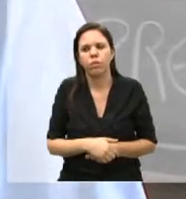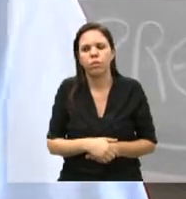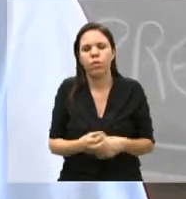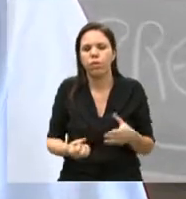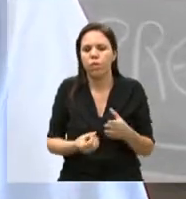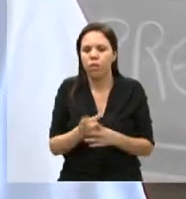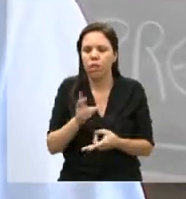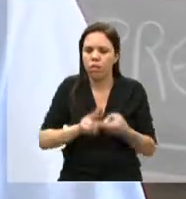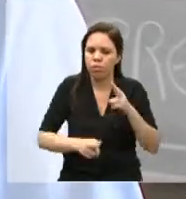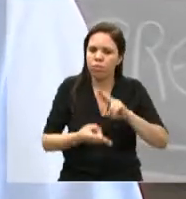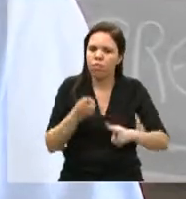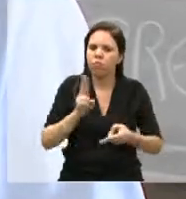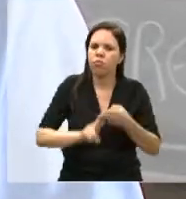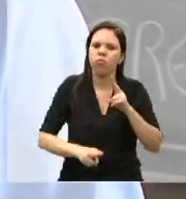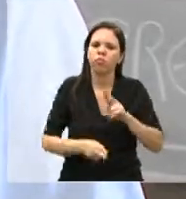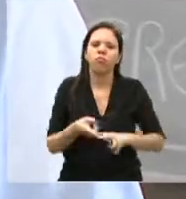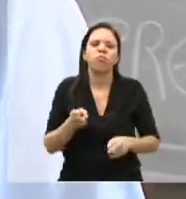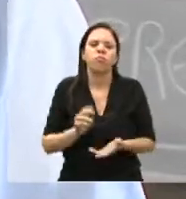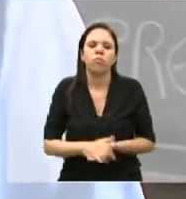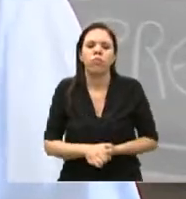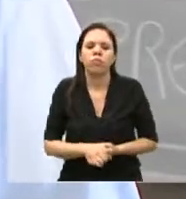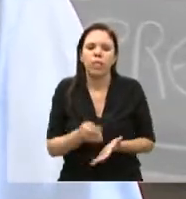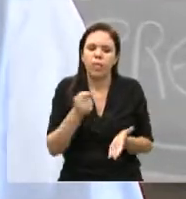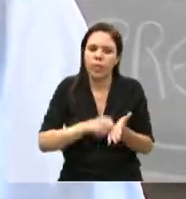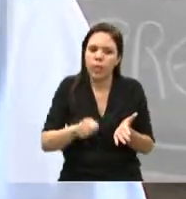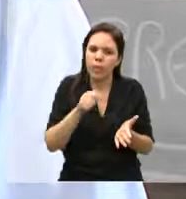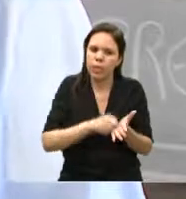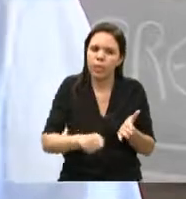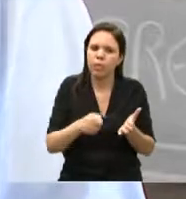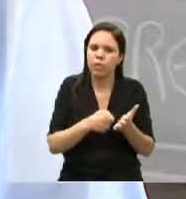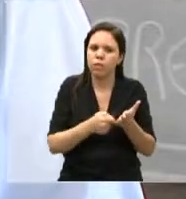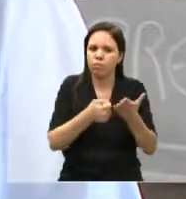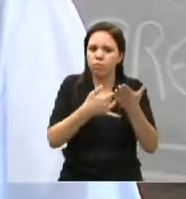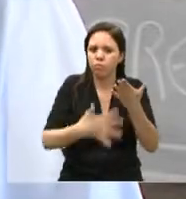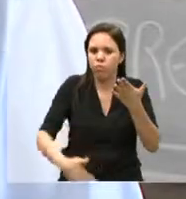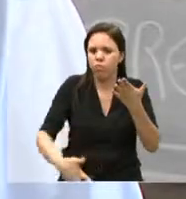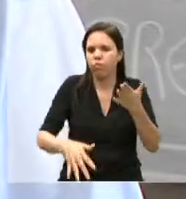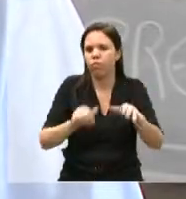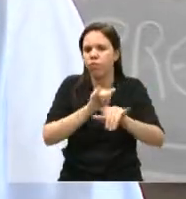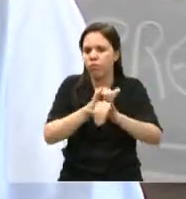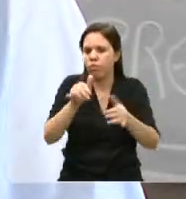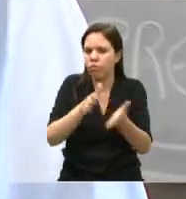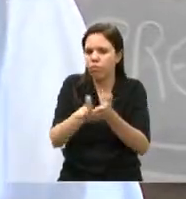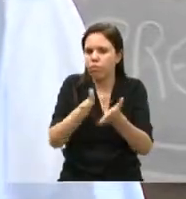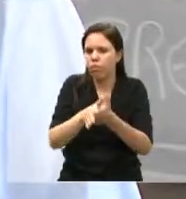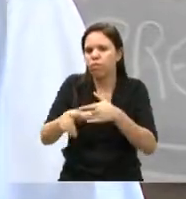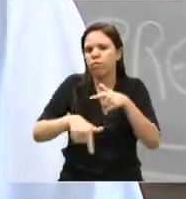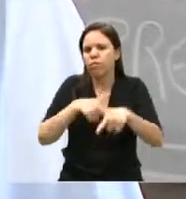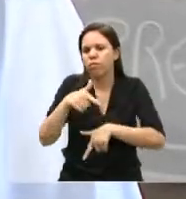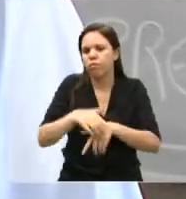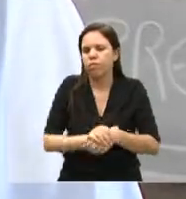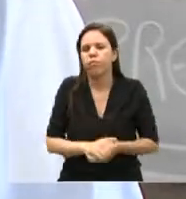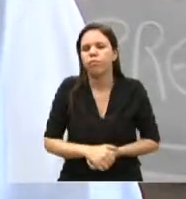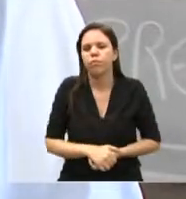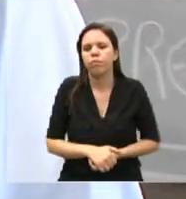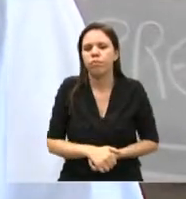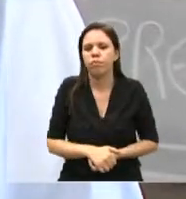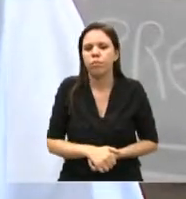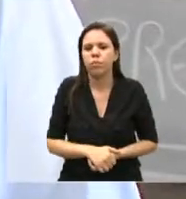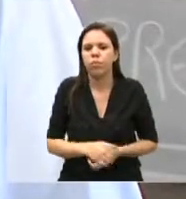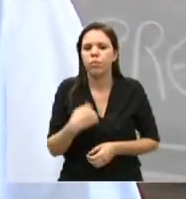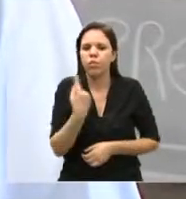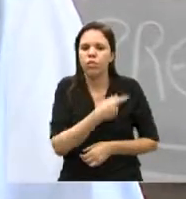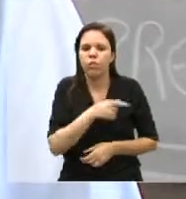uma habilidade, né, adquirindo uma habilidade para escrever notícias, para poder divulgar seu trabalho, né? Muitos dos